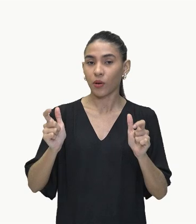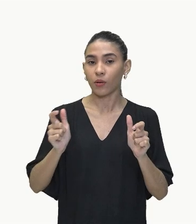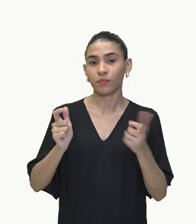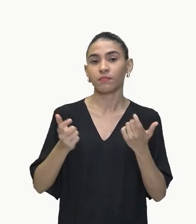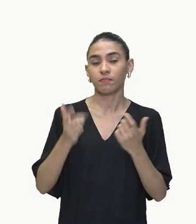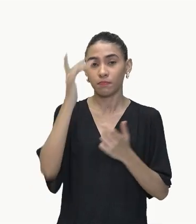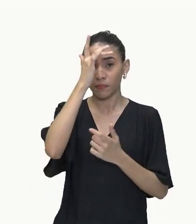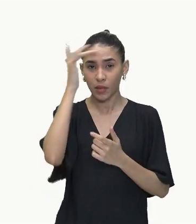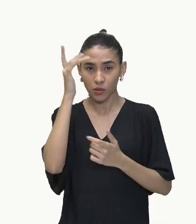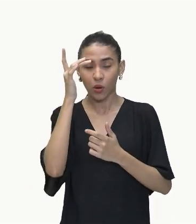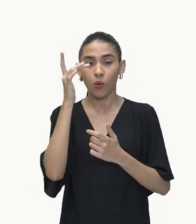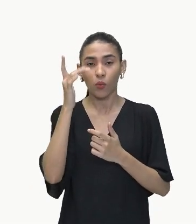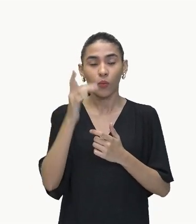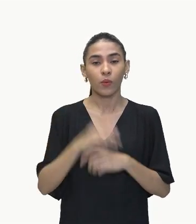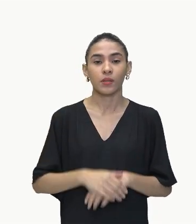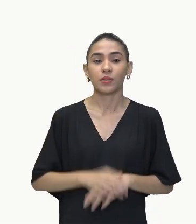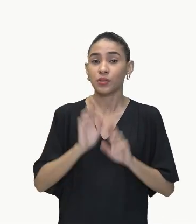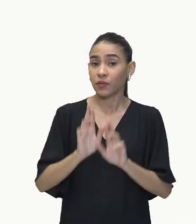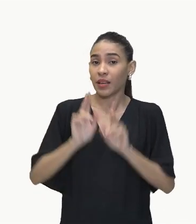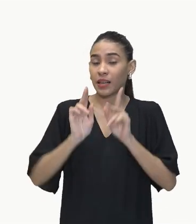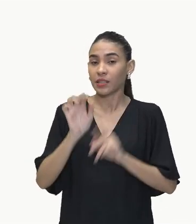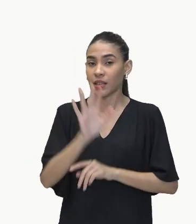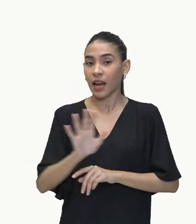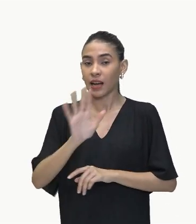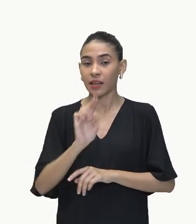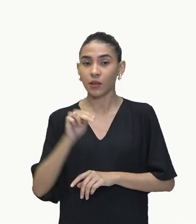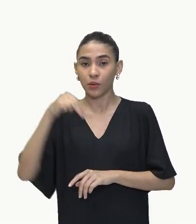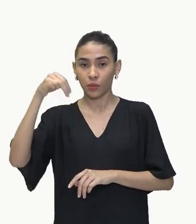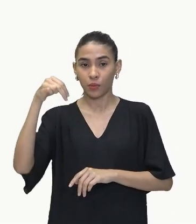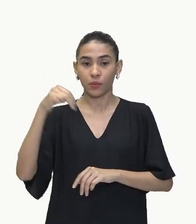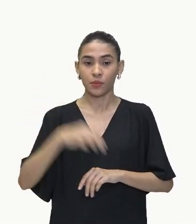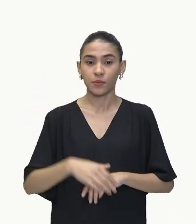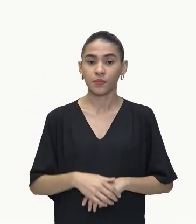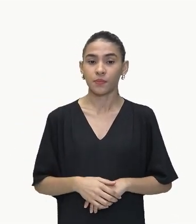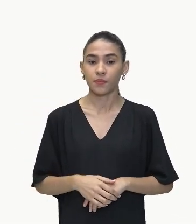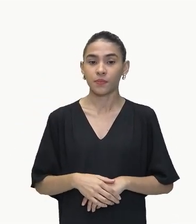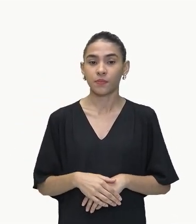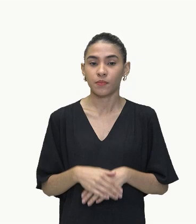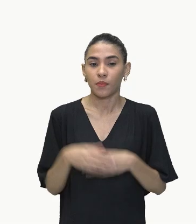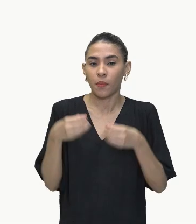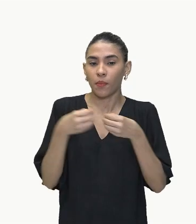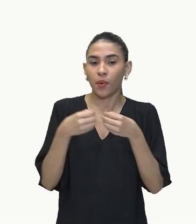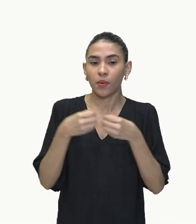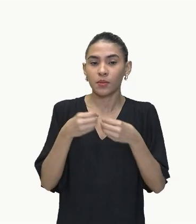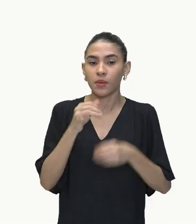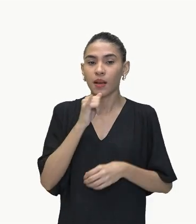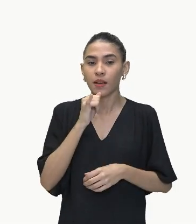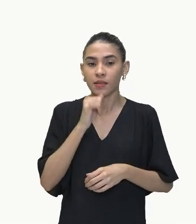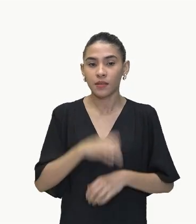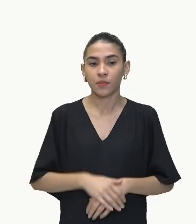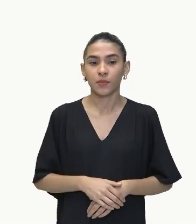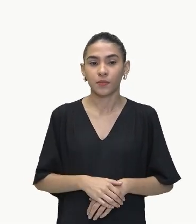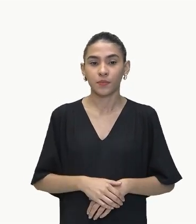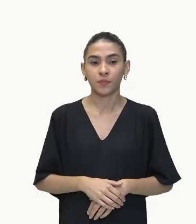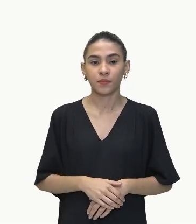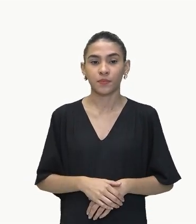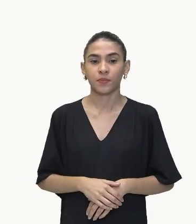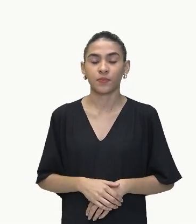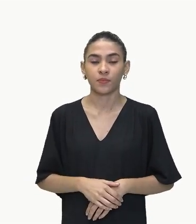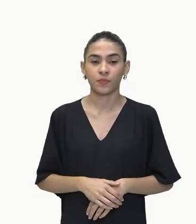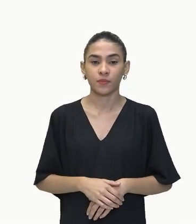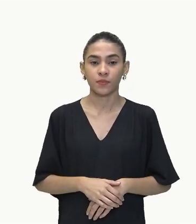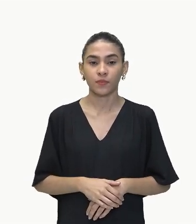do que a região norte aqui, por exemplo, que se aproxima, né, se projeta